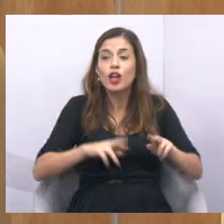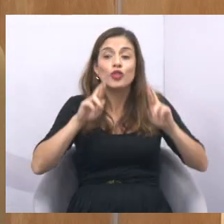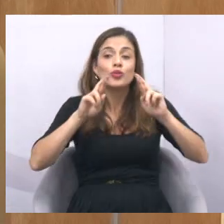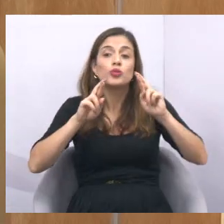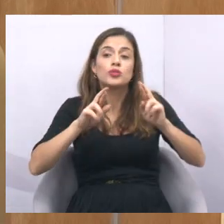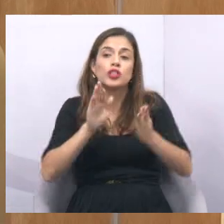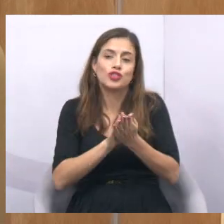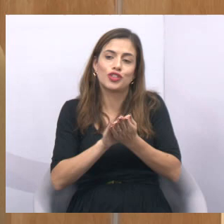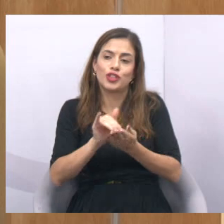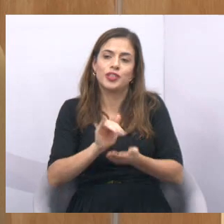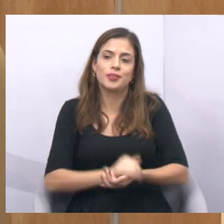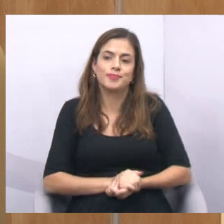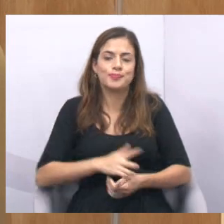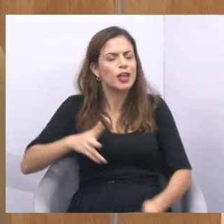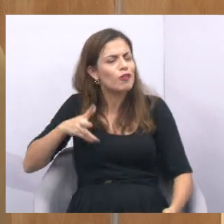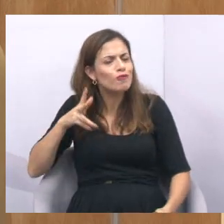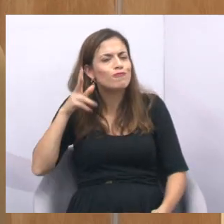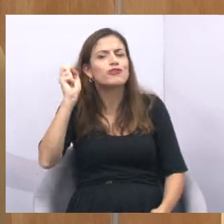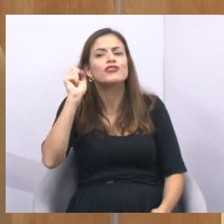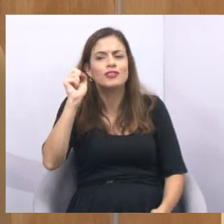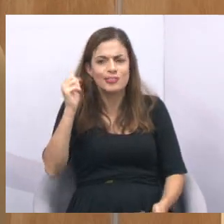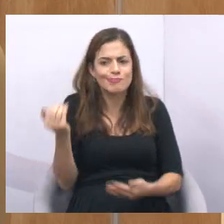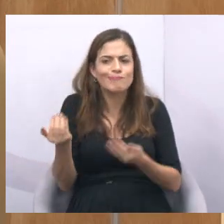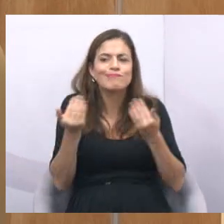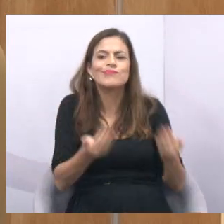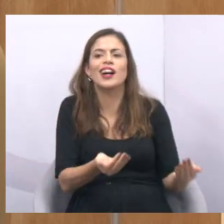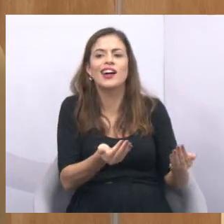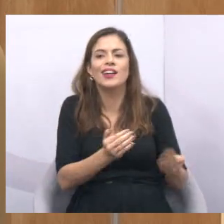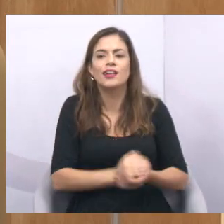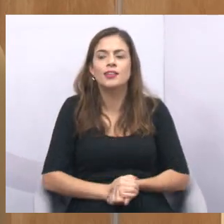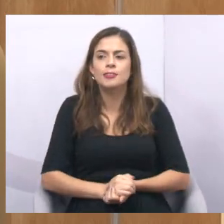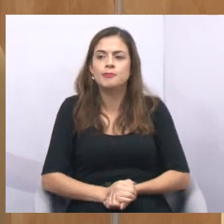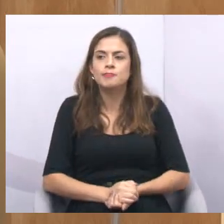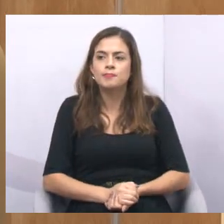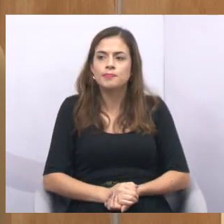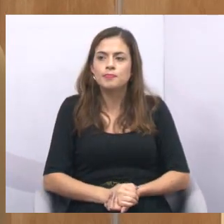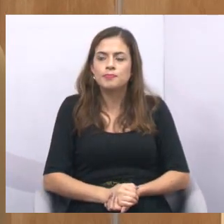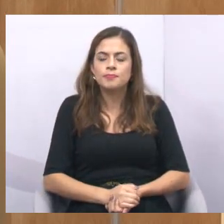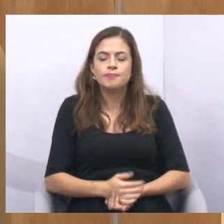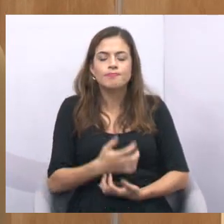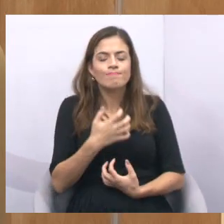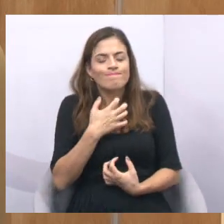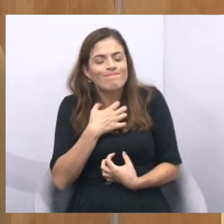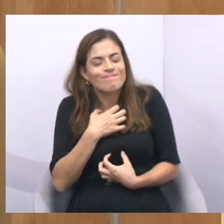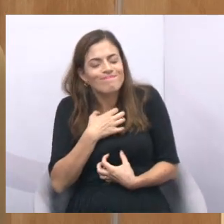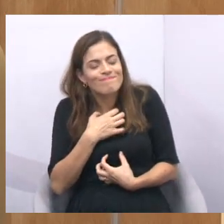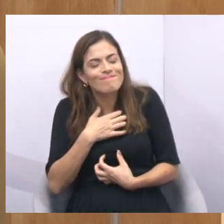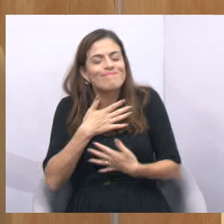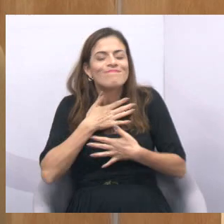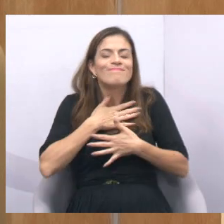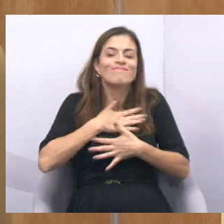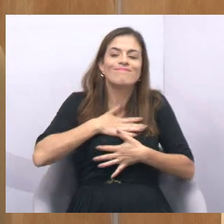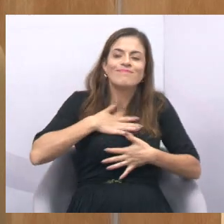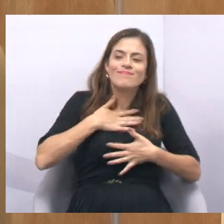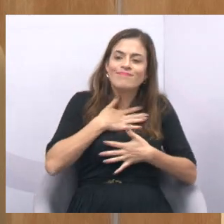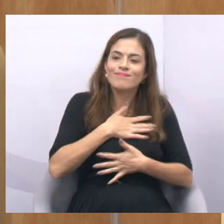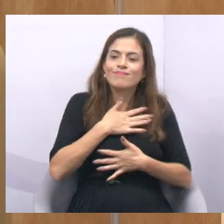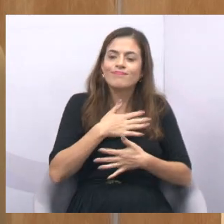força, essa situação é que a gente sente o prazer, e eu fiquei muito